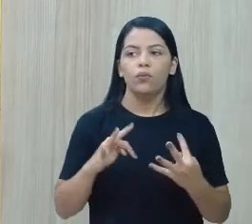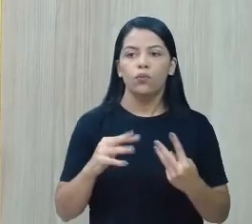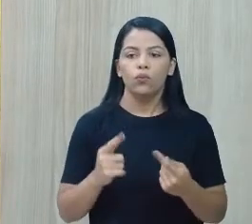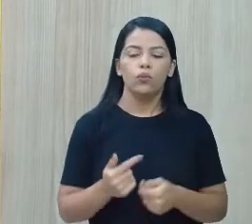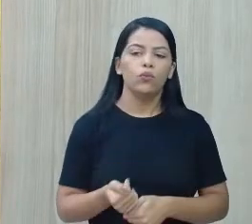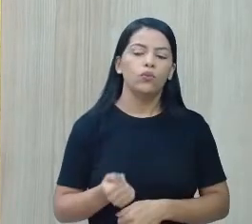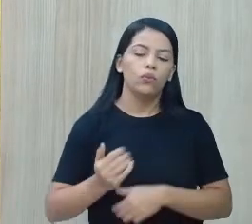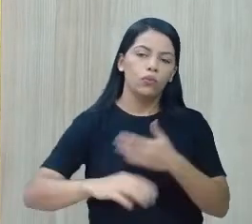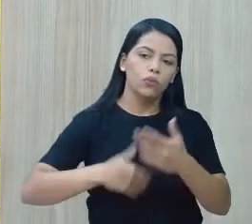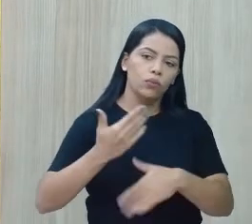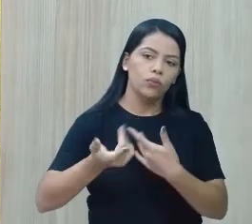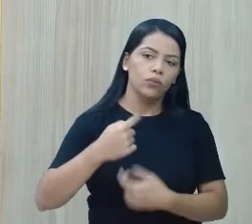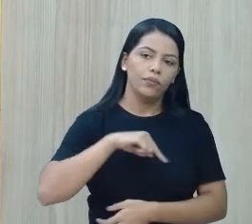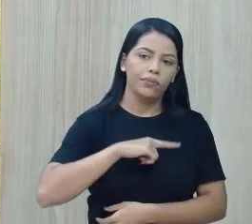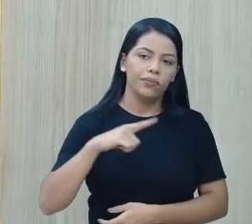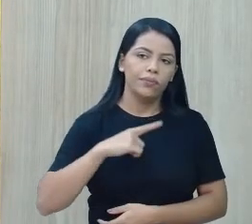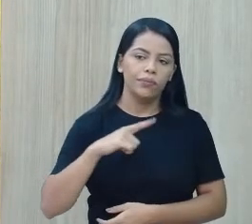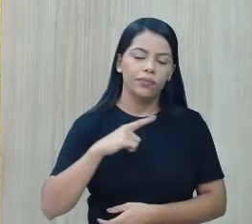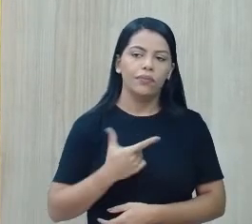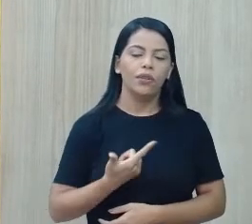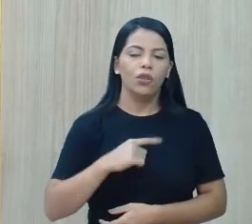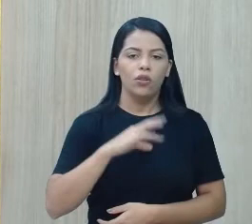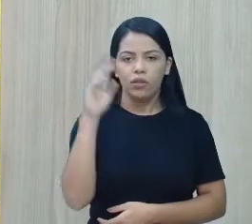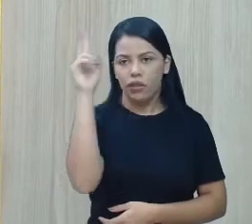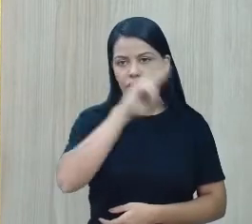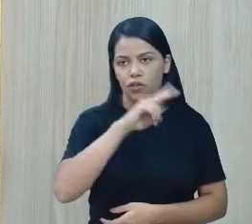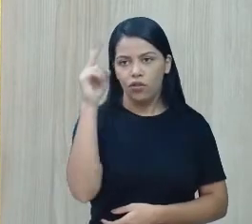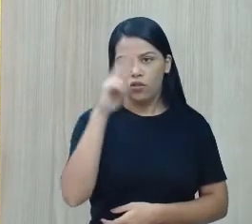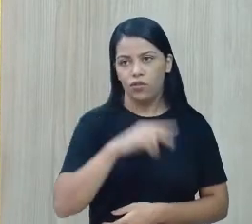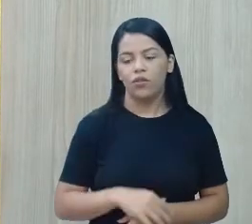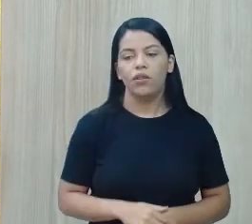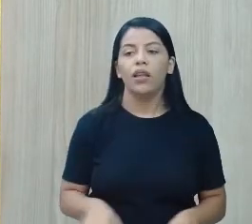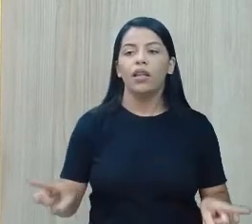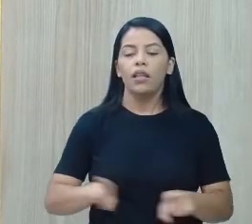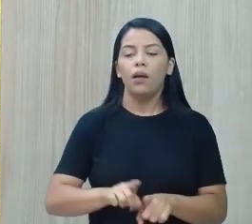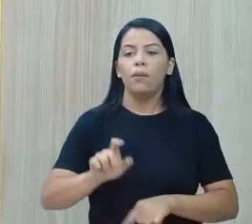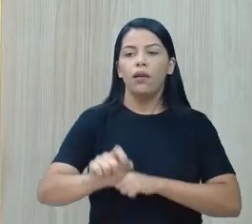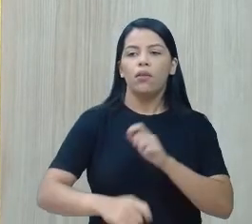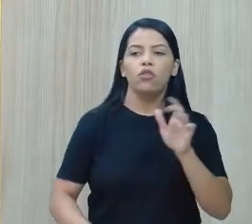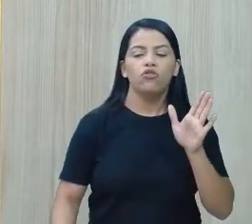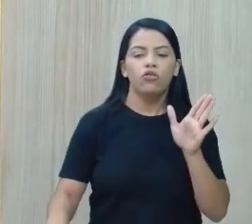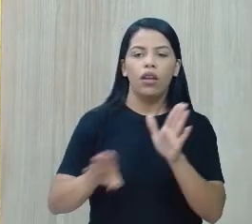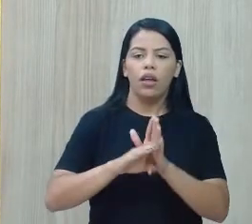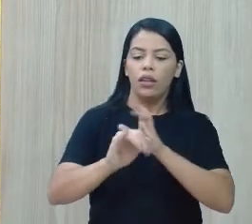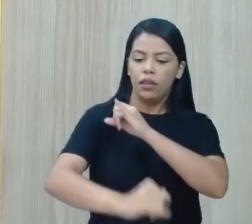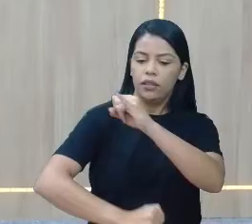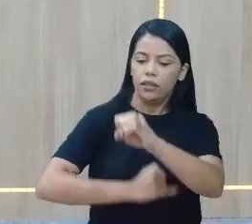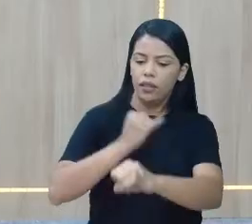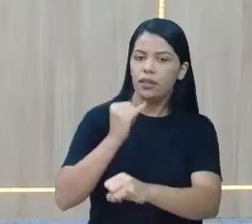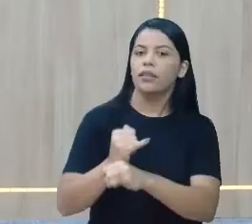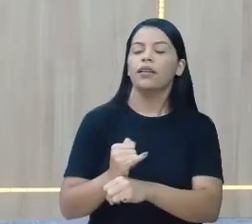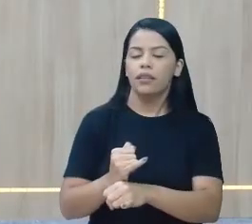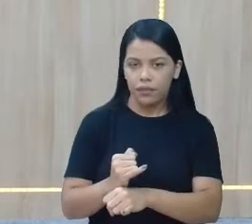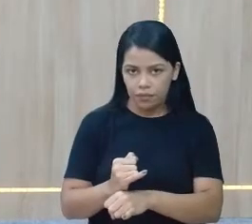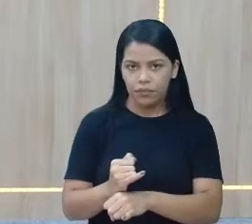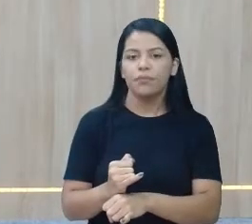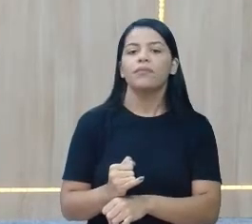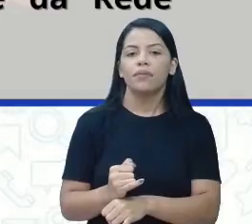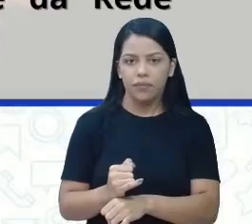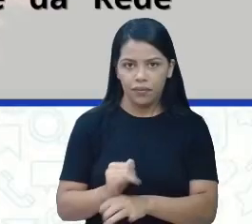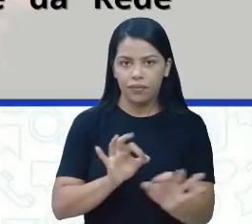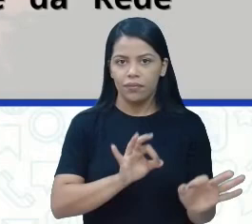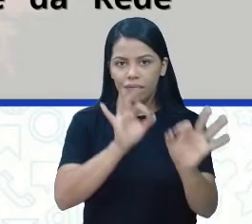são os avanços que passamos aqui na nossa história, né? Olha aí também ó, a chegada do que? Da internet, né? Acompanha comigo aí